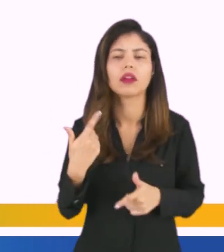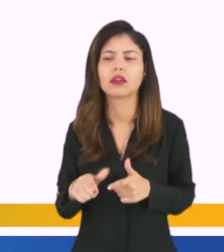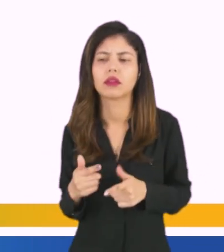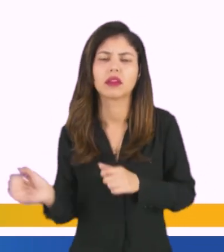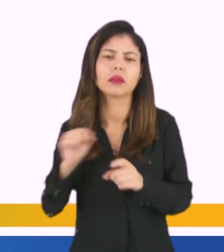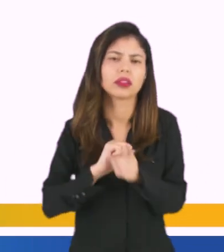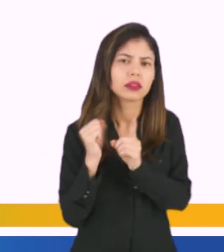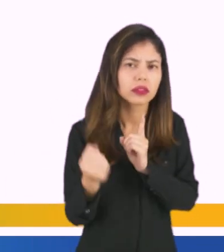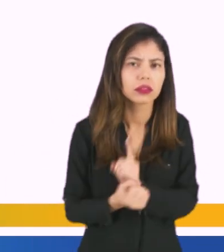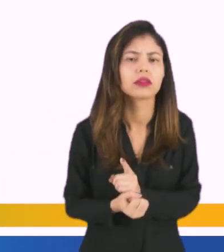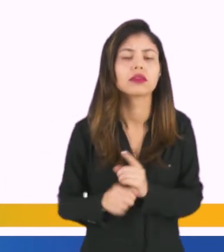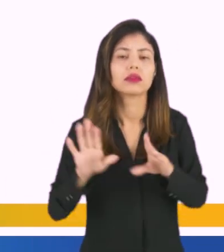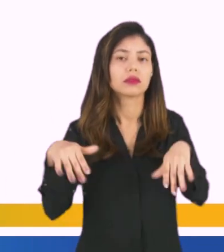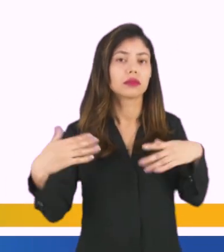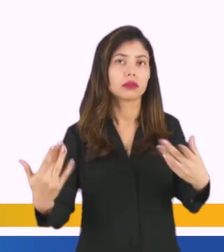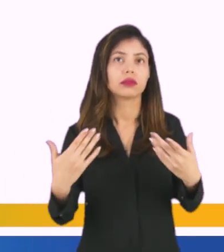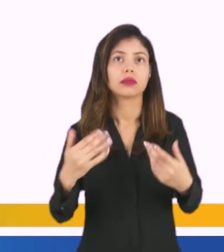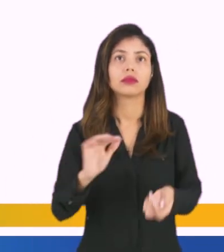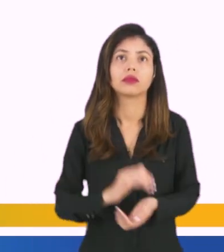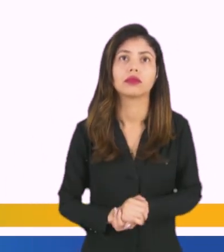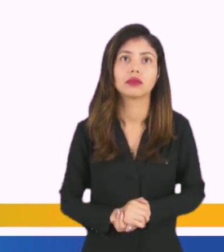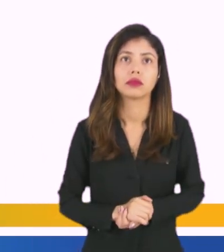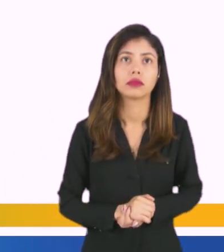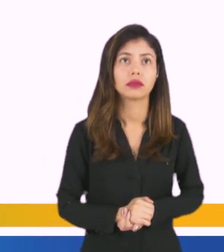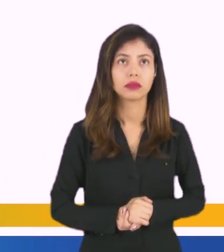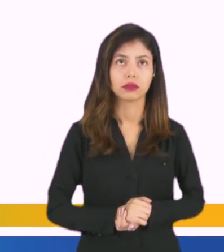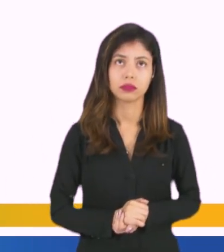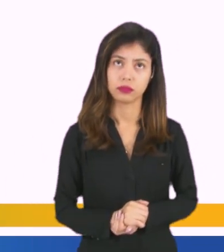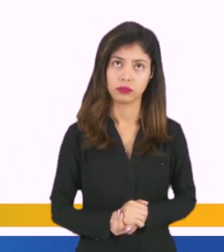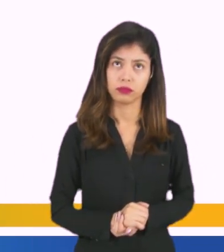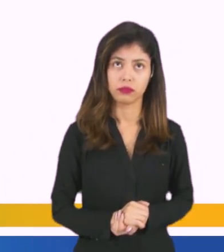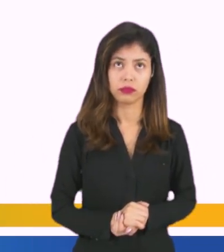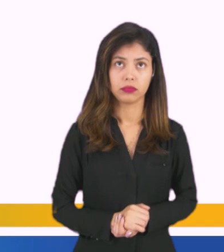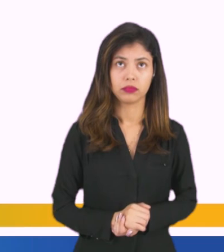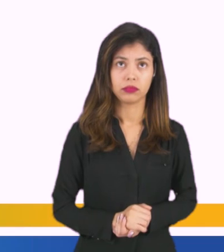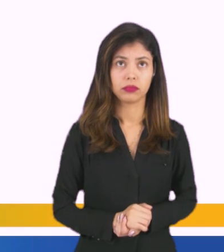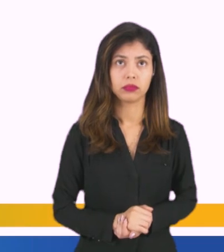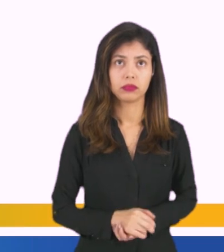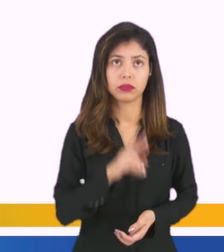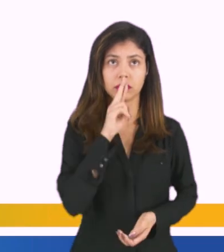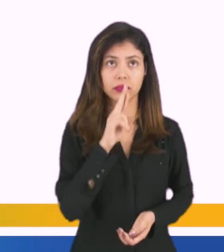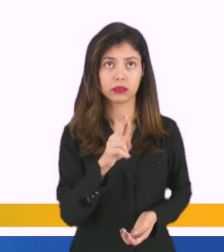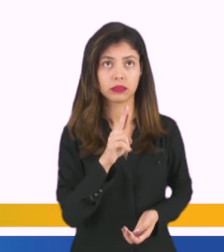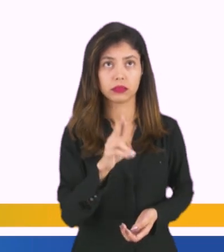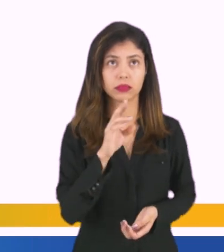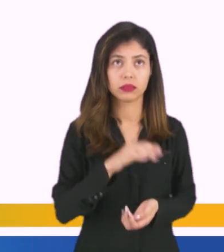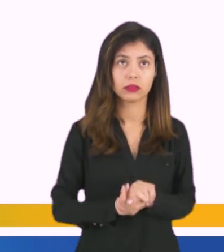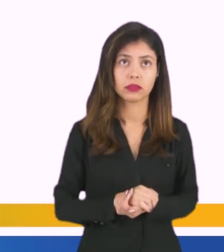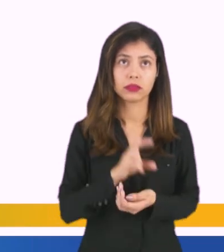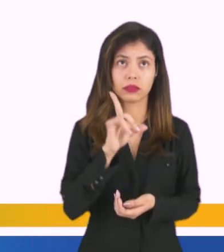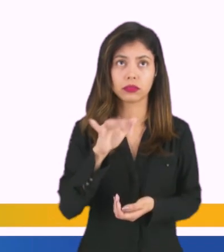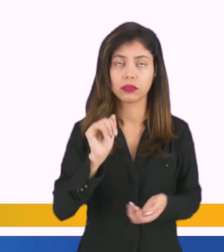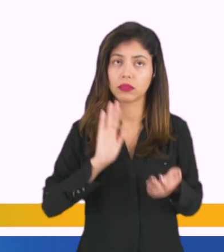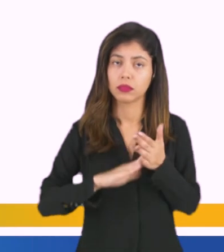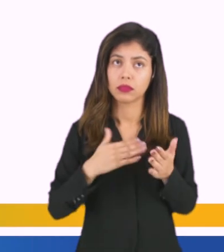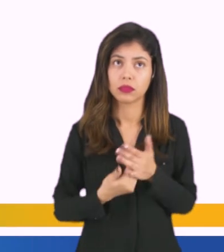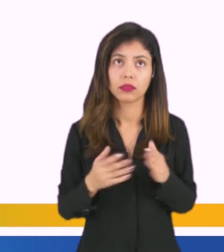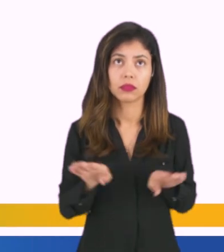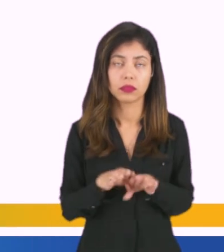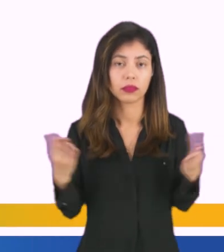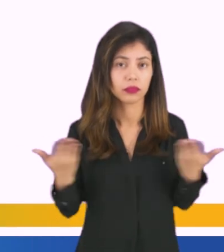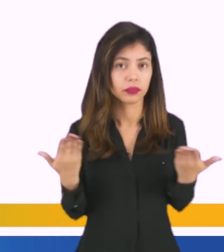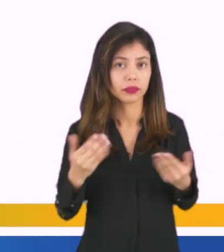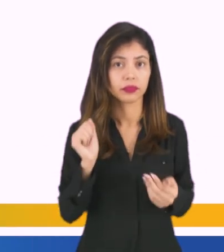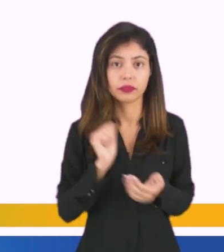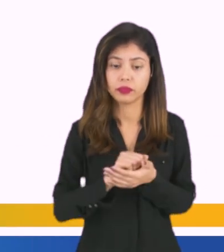para a sociedade? E aí o custo efetivo, né? Simplicidade dos cálculos e simplicidade de interpretação. Bom, agora a